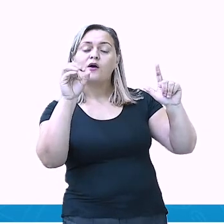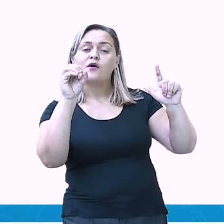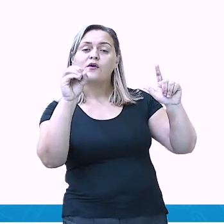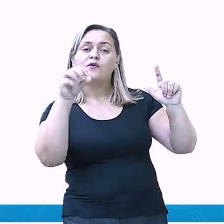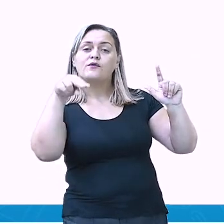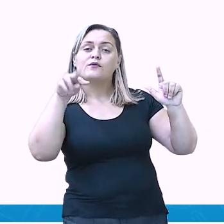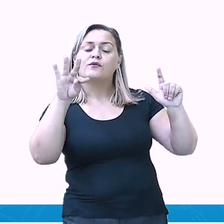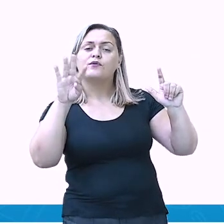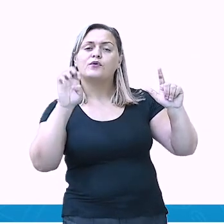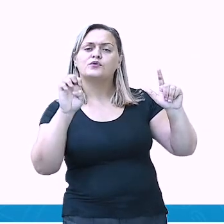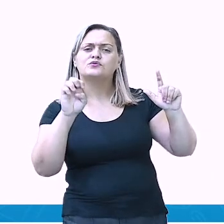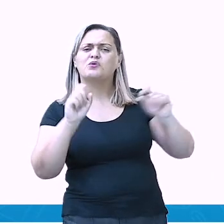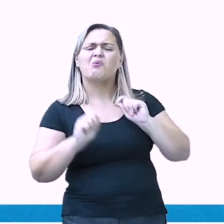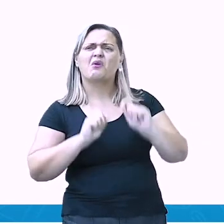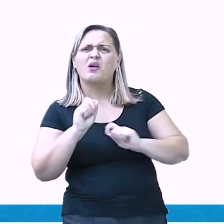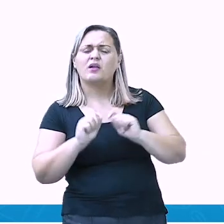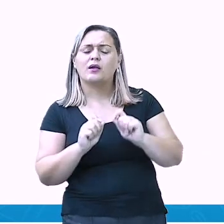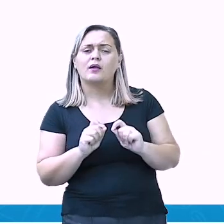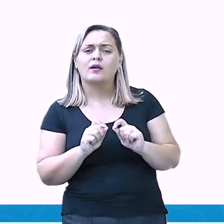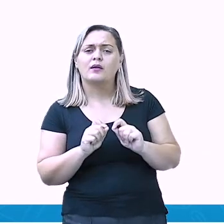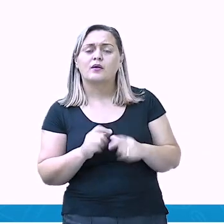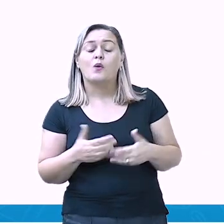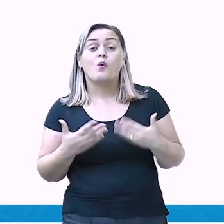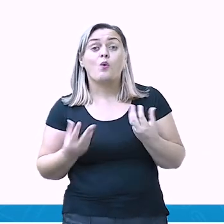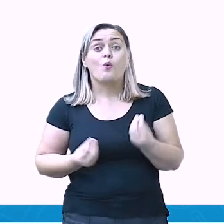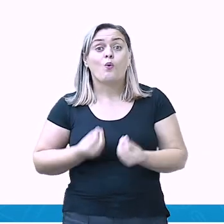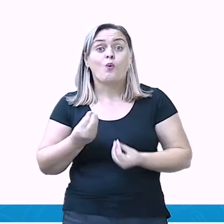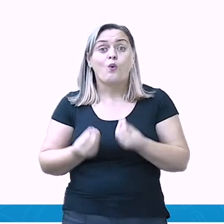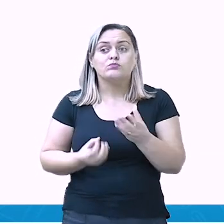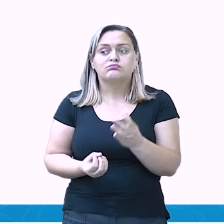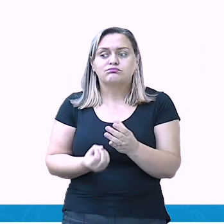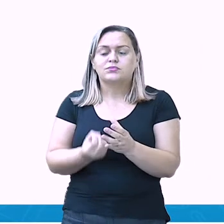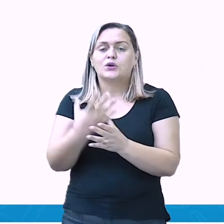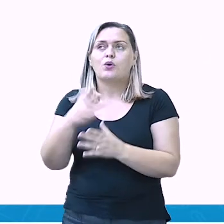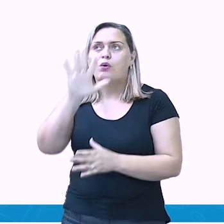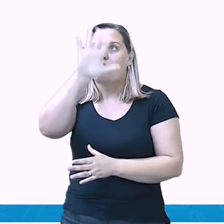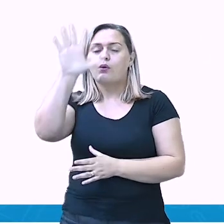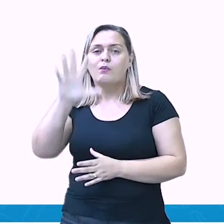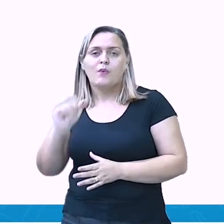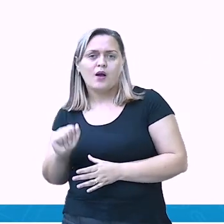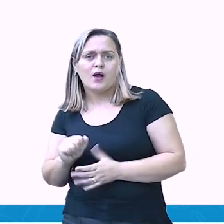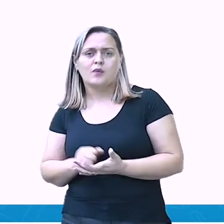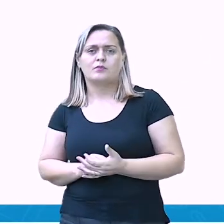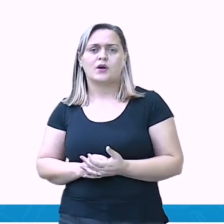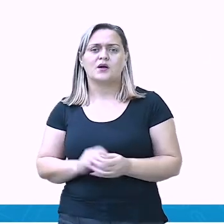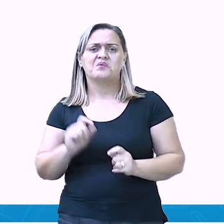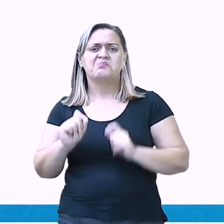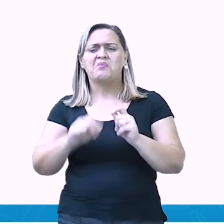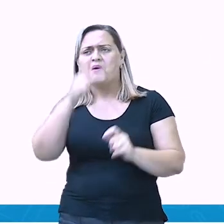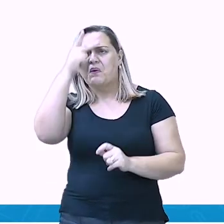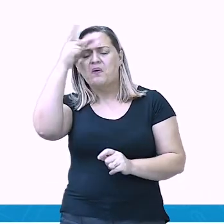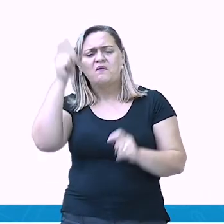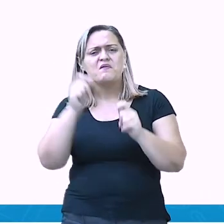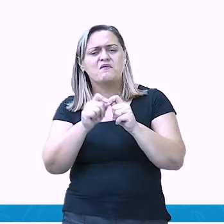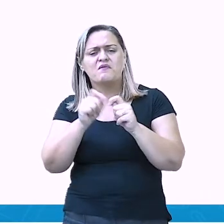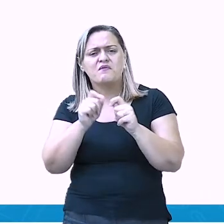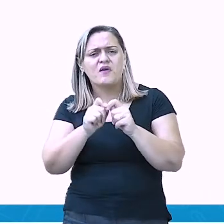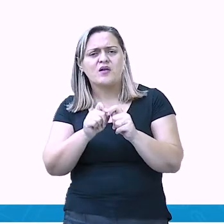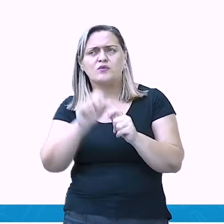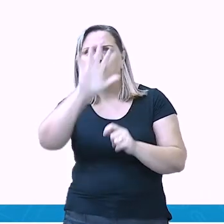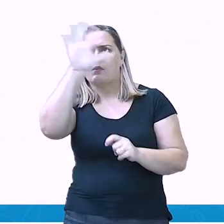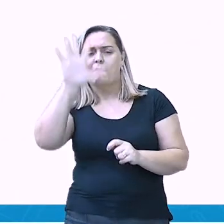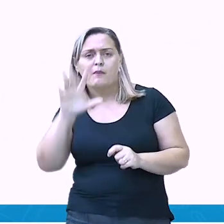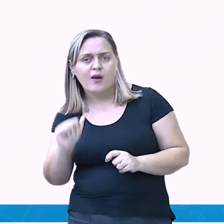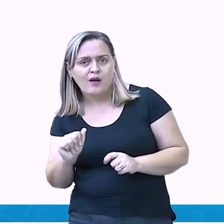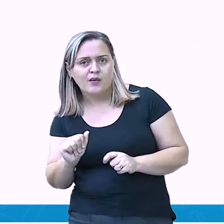pesquisa? De onde surgiu este mapa? Como eu falei com vocês, esse aqui é do IBGE, ok? Nós temos a